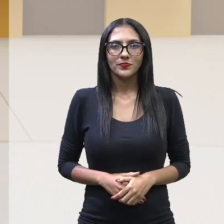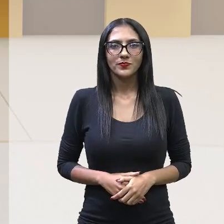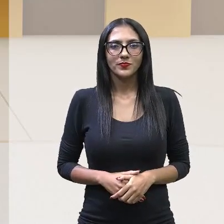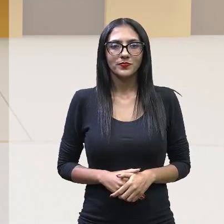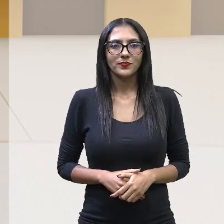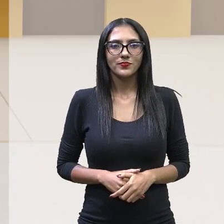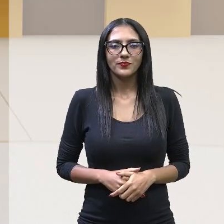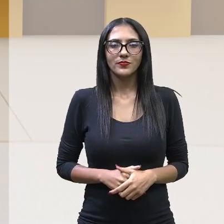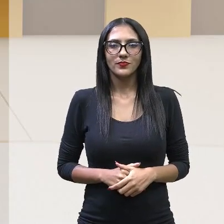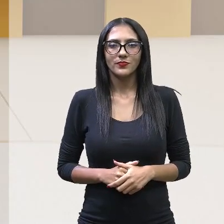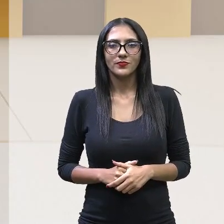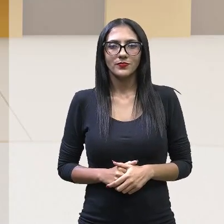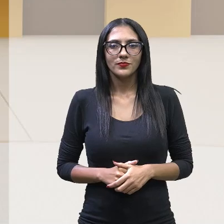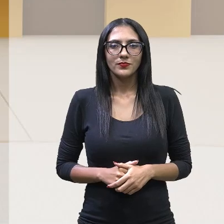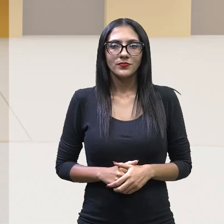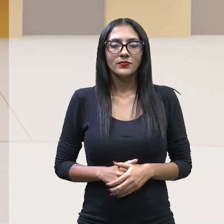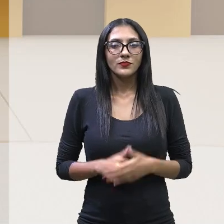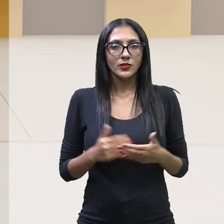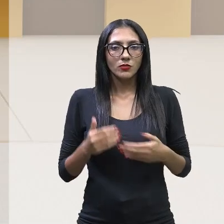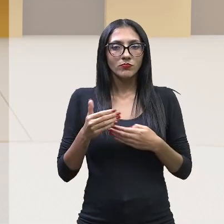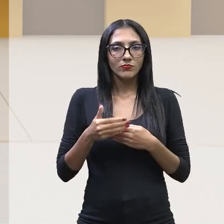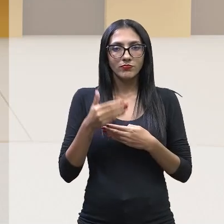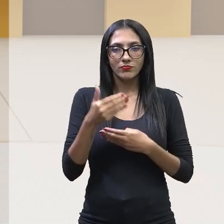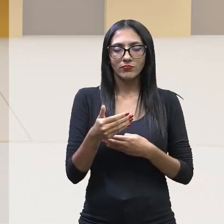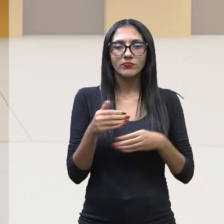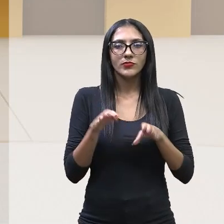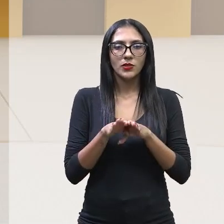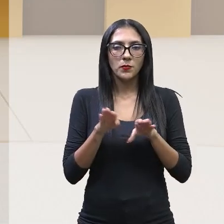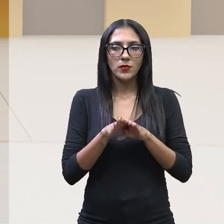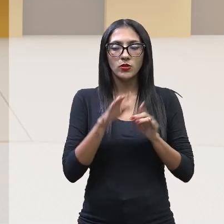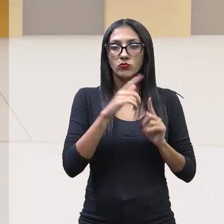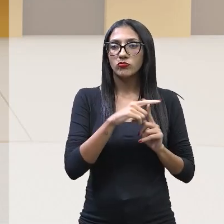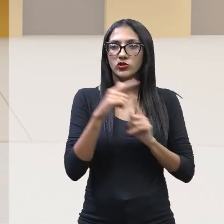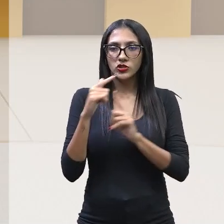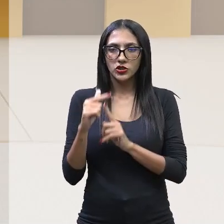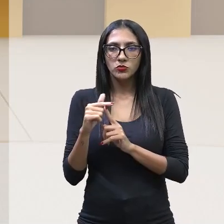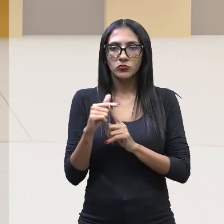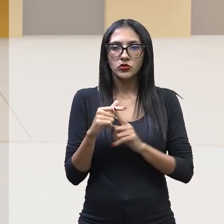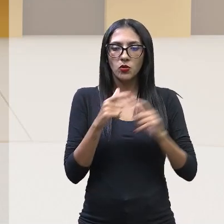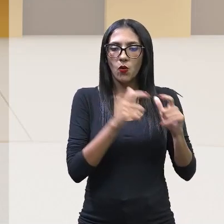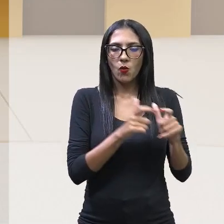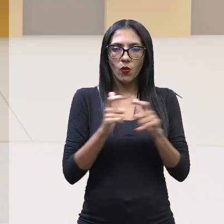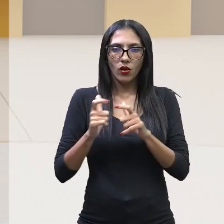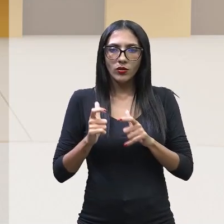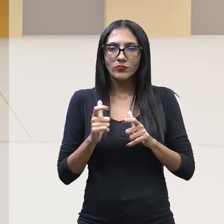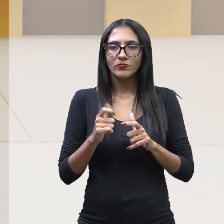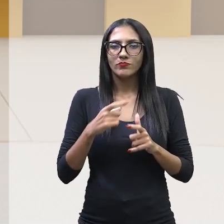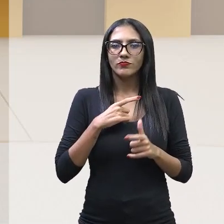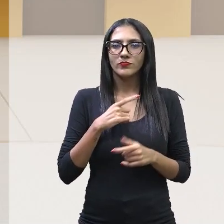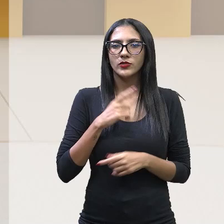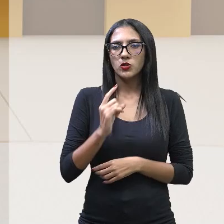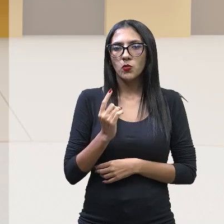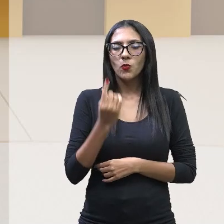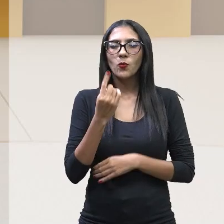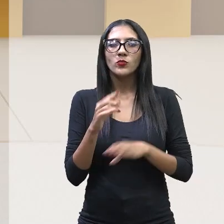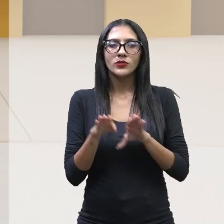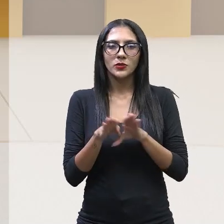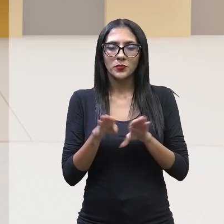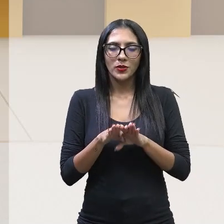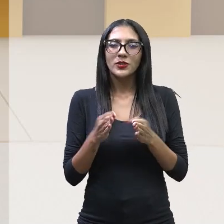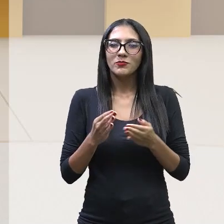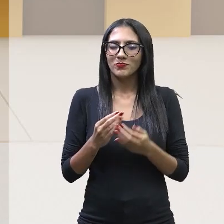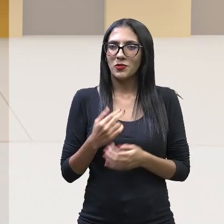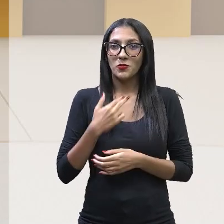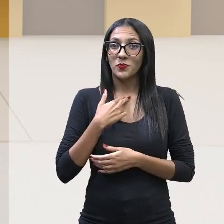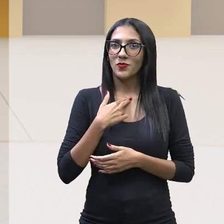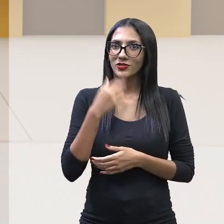aqui ainda sobre, olha só, os tipos de ocupação, né? Tem uma, pessoal, que não podemos